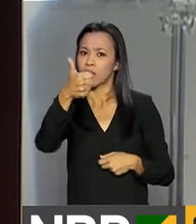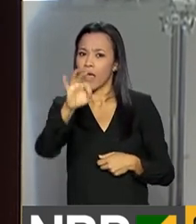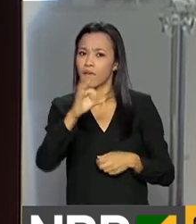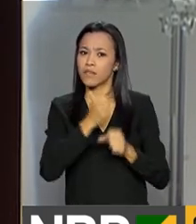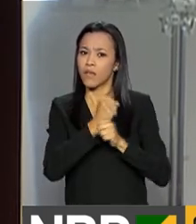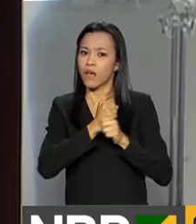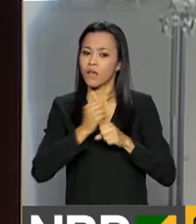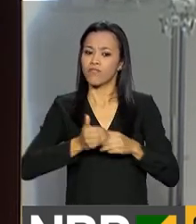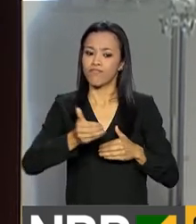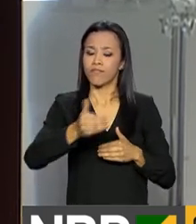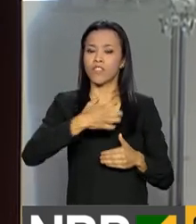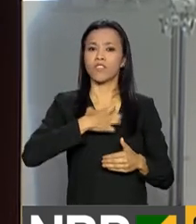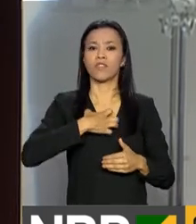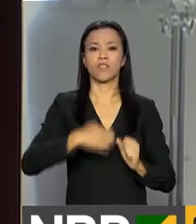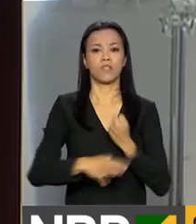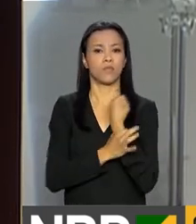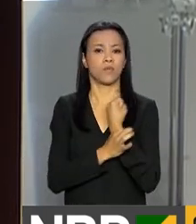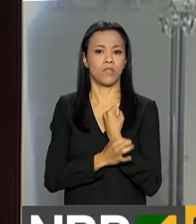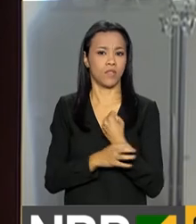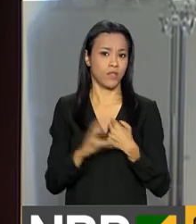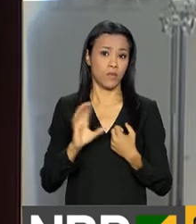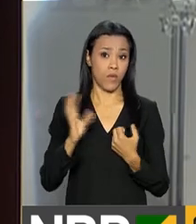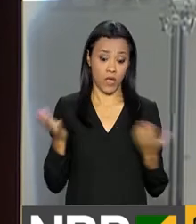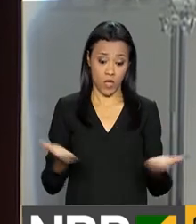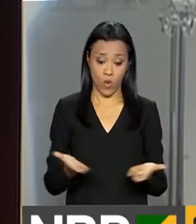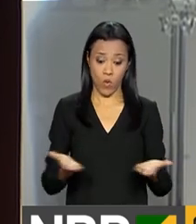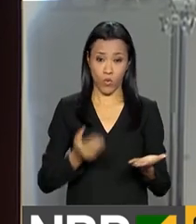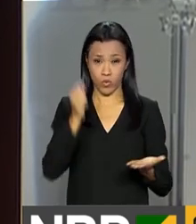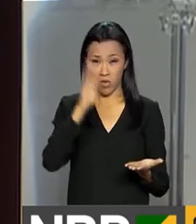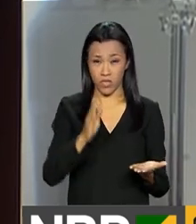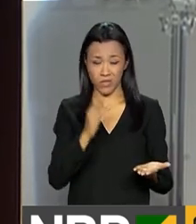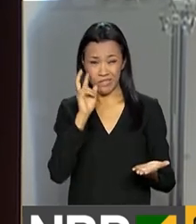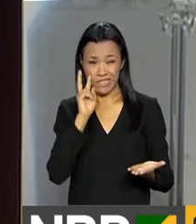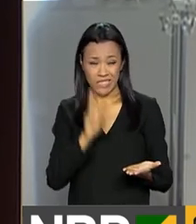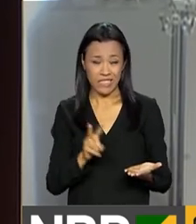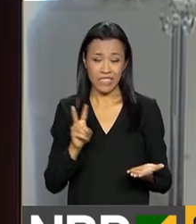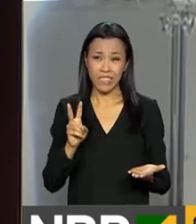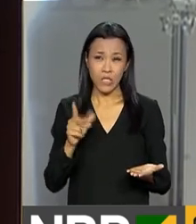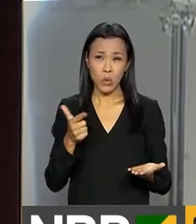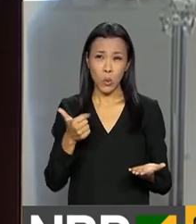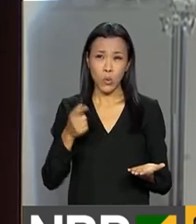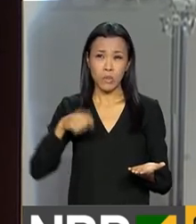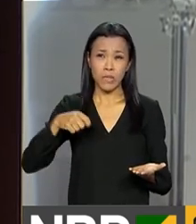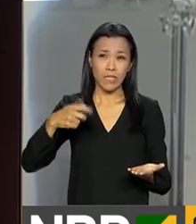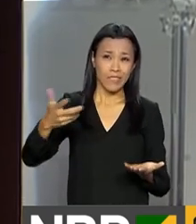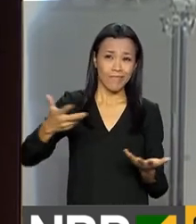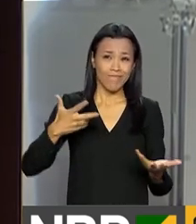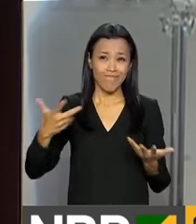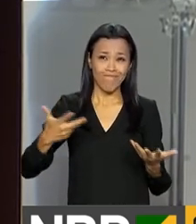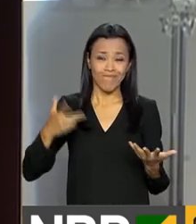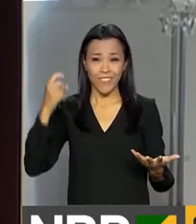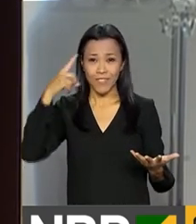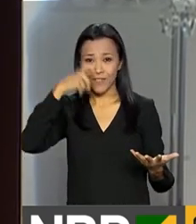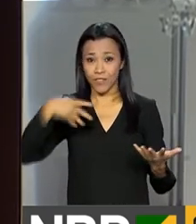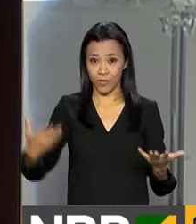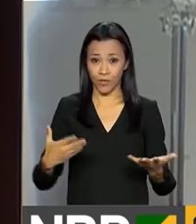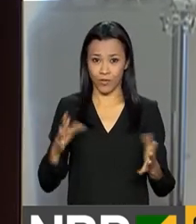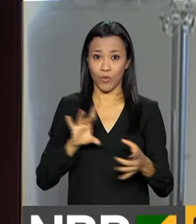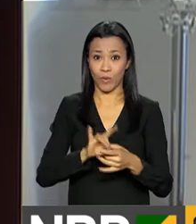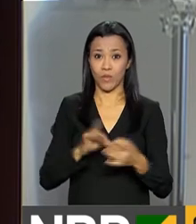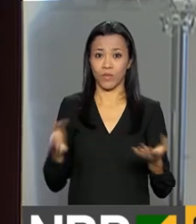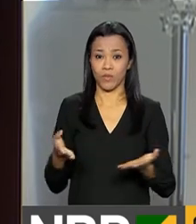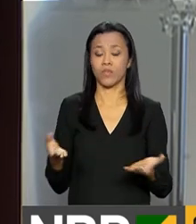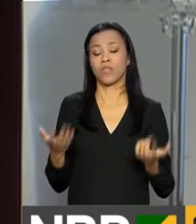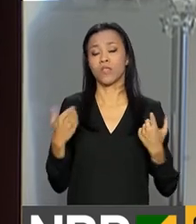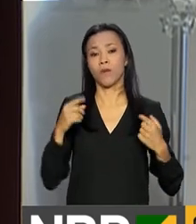como acontece hoje no Brasil, que infelizmente a gente tem muita dificuldade de enxergar 12 meses à frente. Então, o papel do